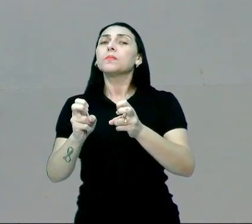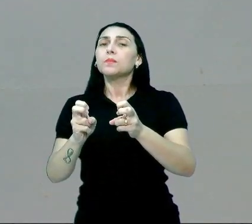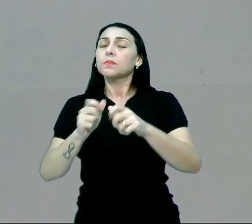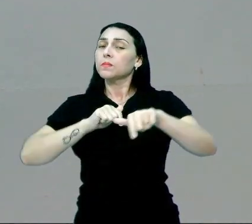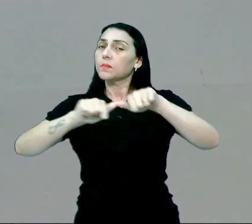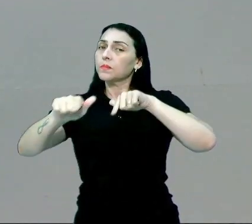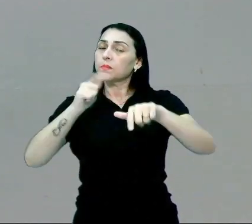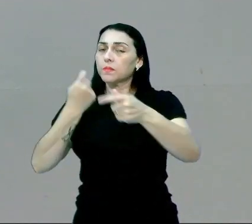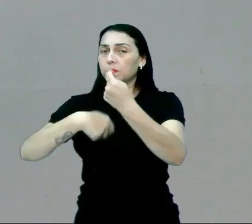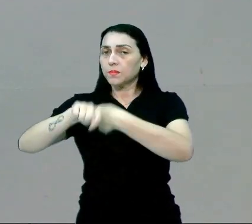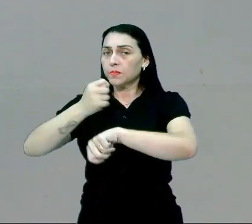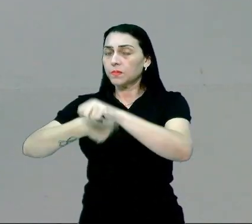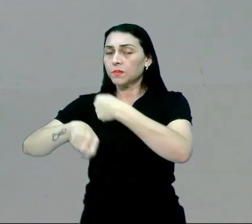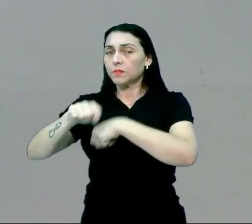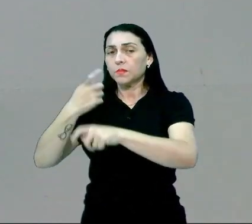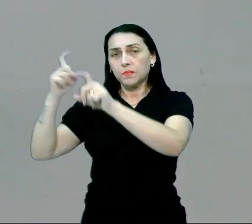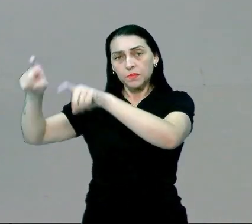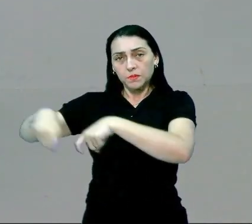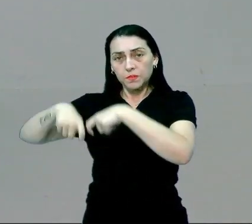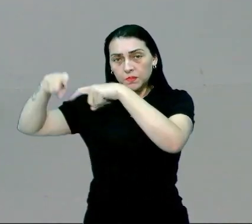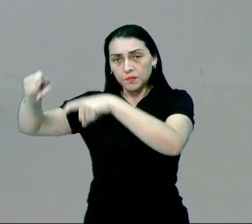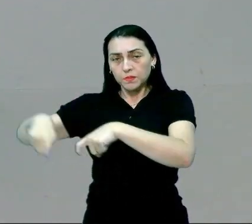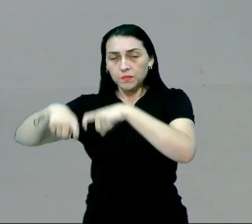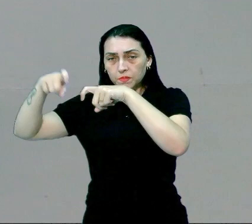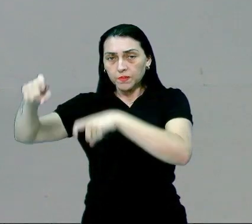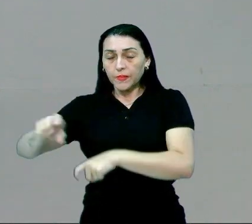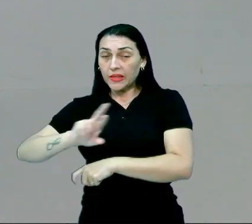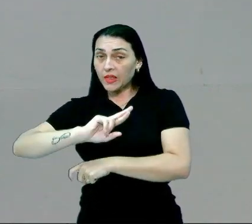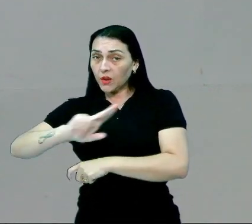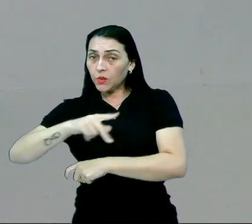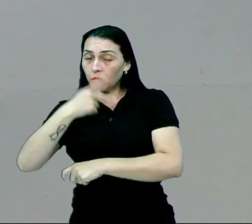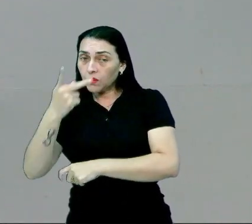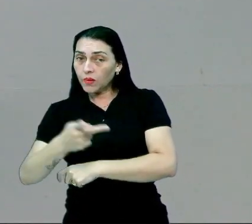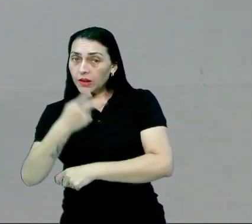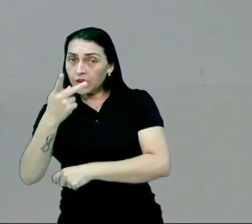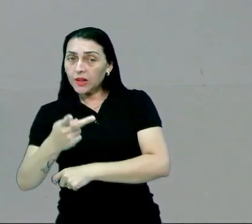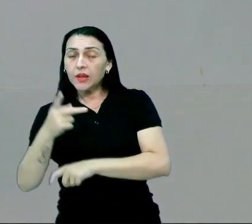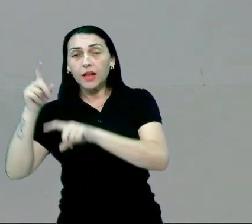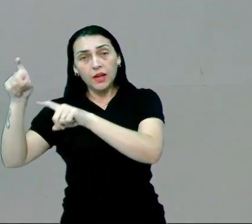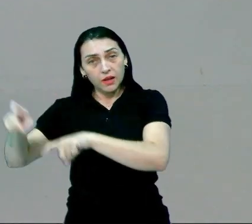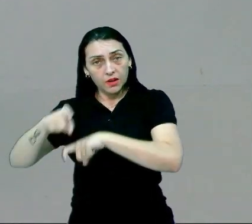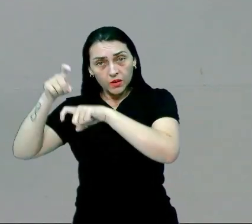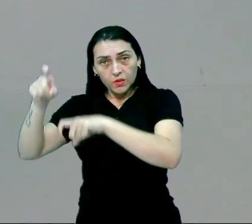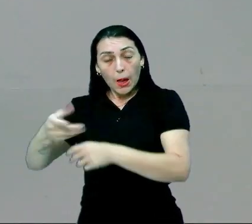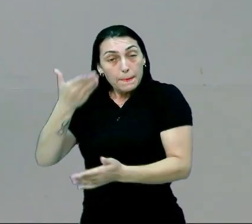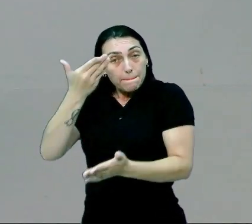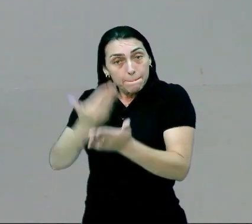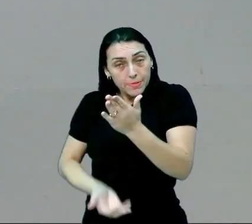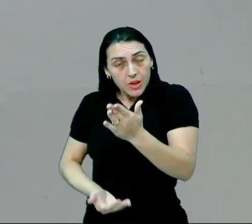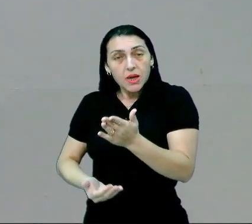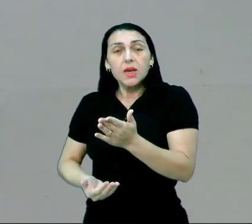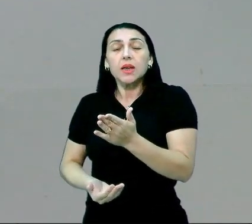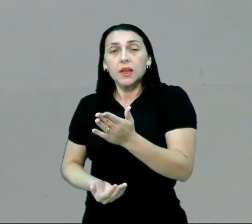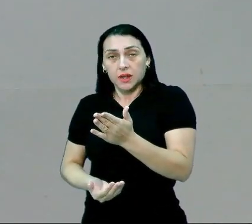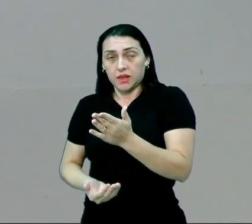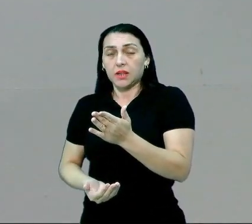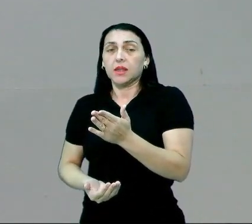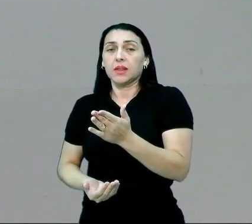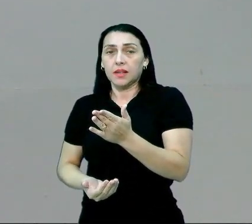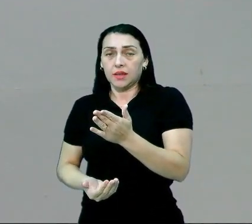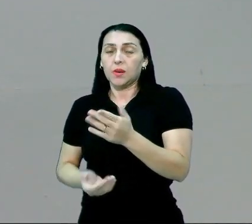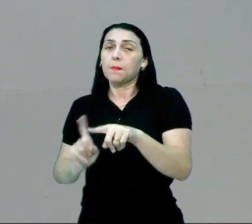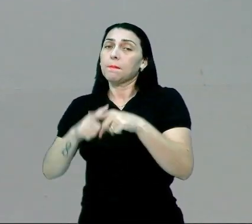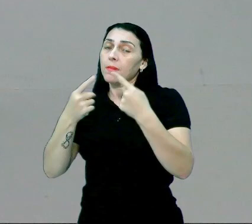atividades econômicas rurais, não estou afirmando aqui que a agricultura ela perdeu a sua relevância